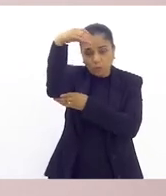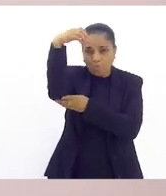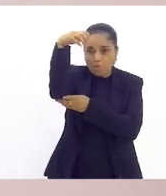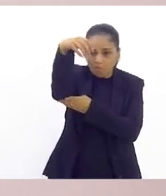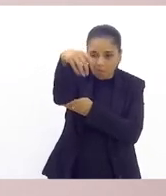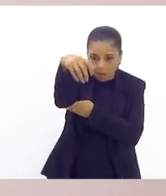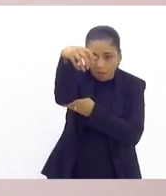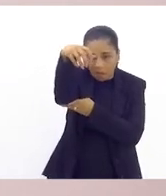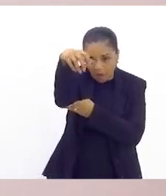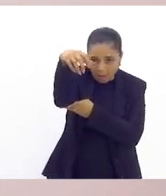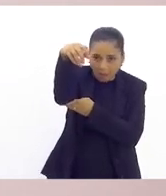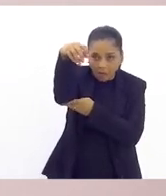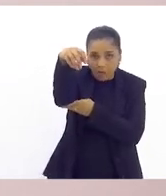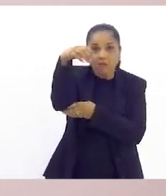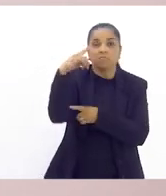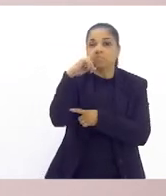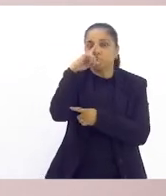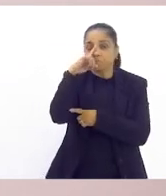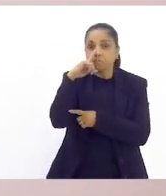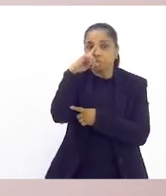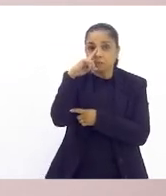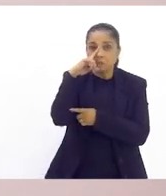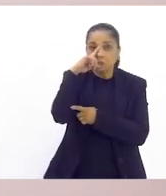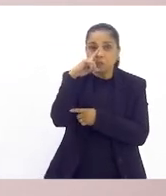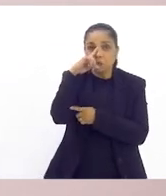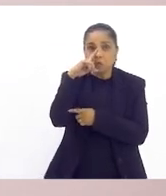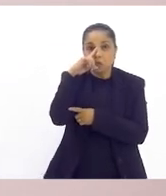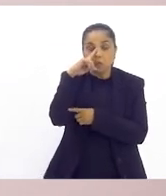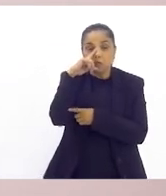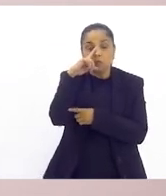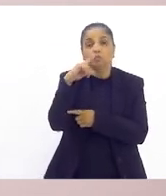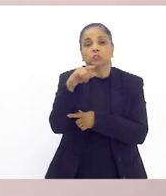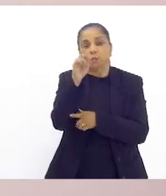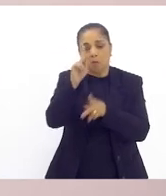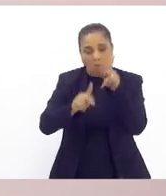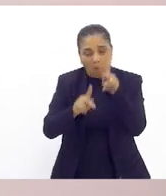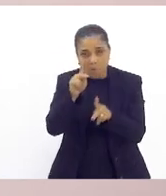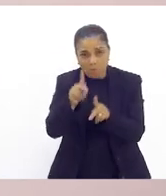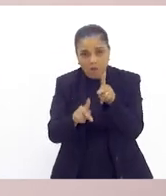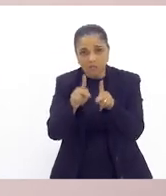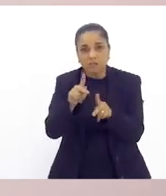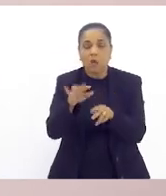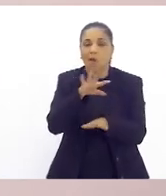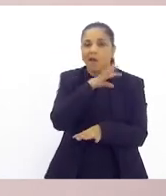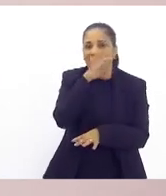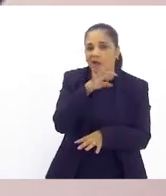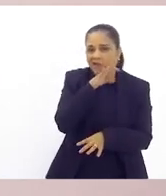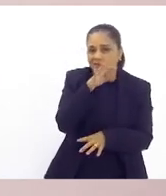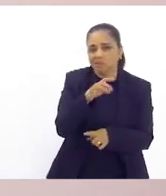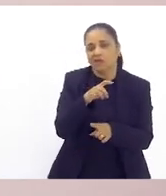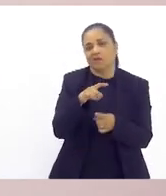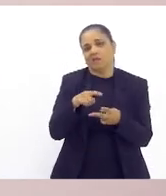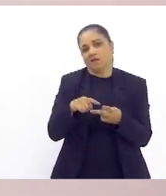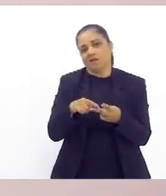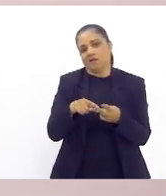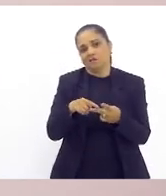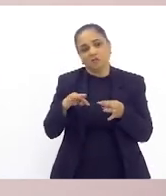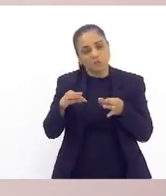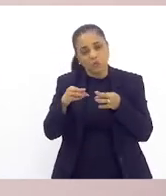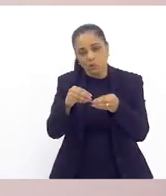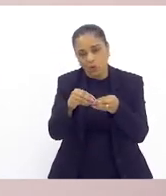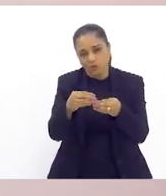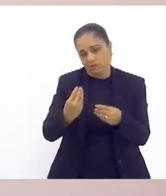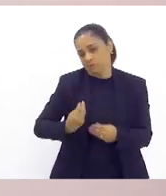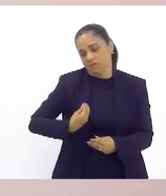rede oferecendo risco muito grande para a população animais e todos os seres vivos